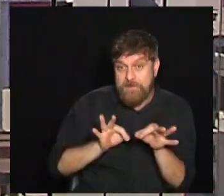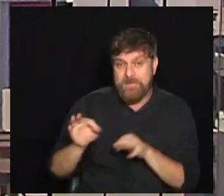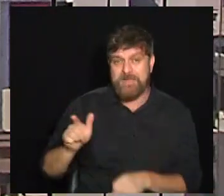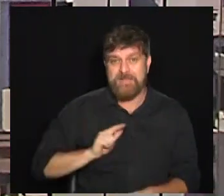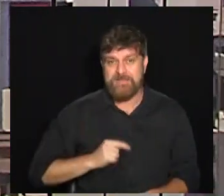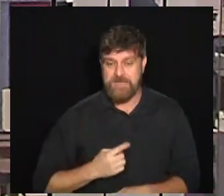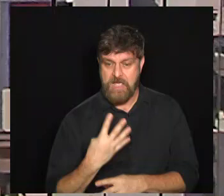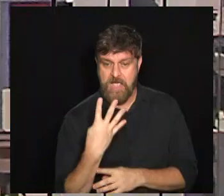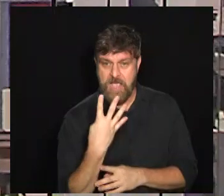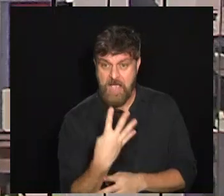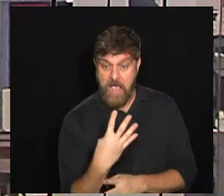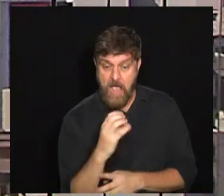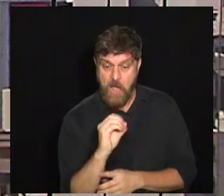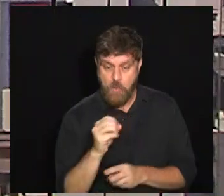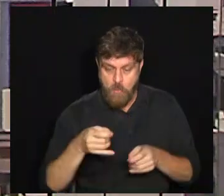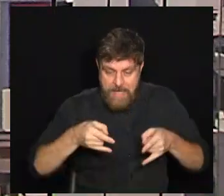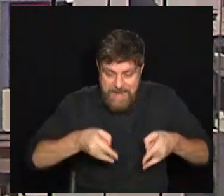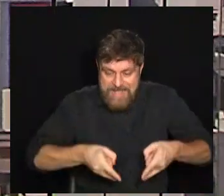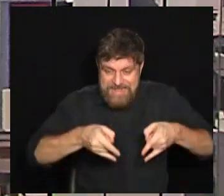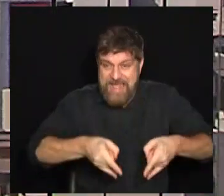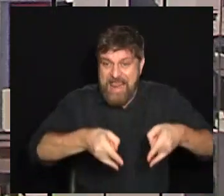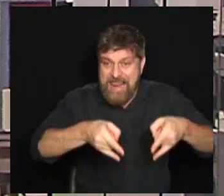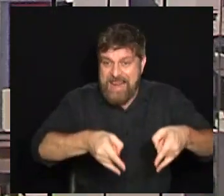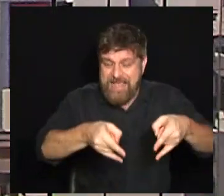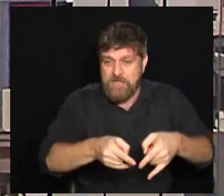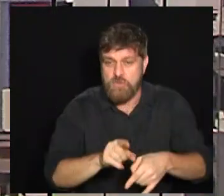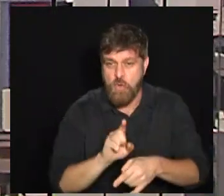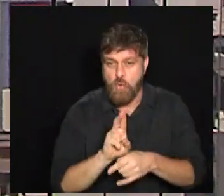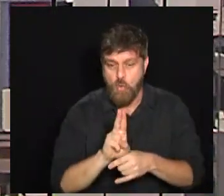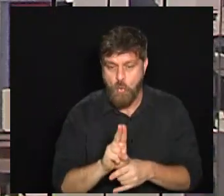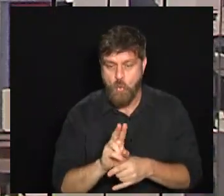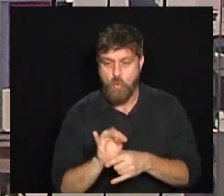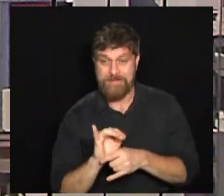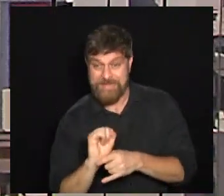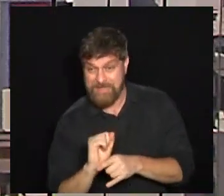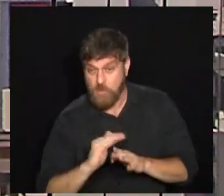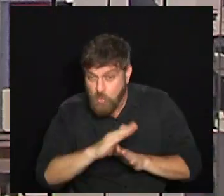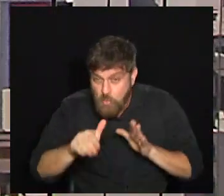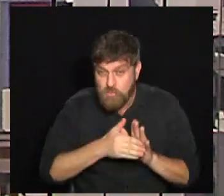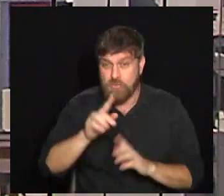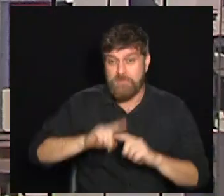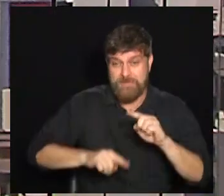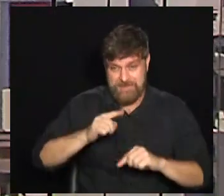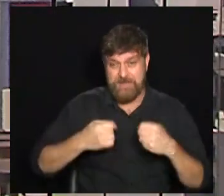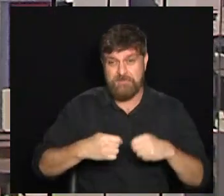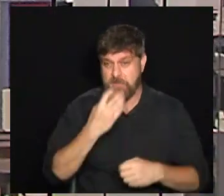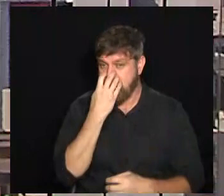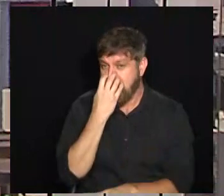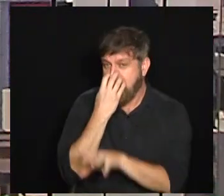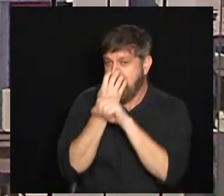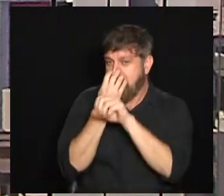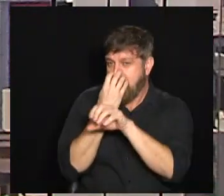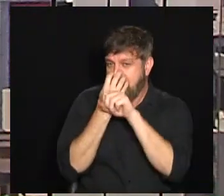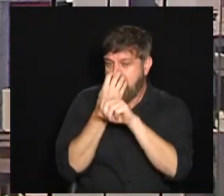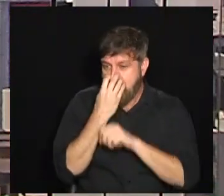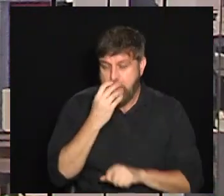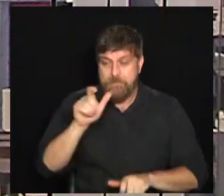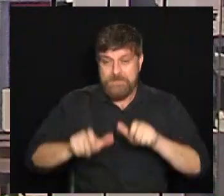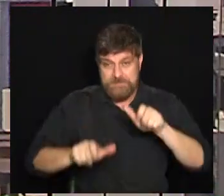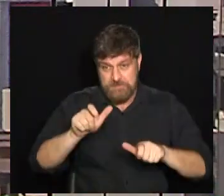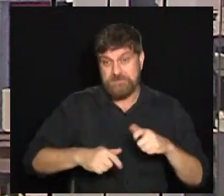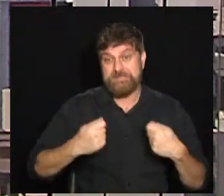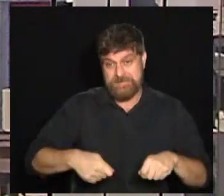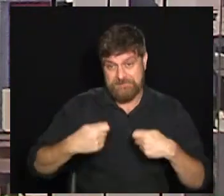mais 40 leitos de UTI, com todo o suporte necessário para futuros pacientes de